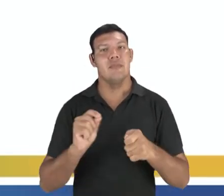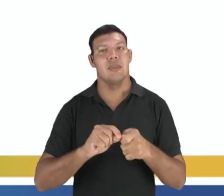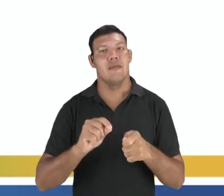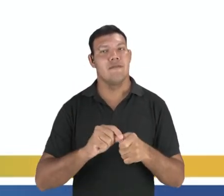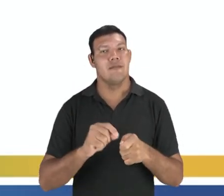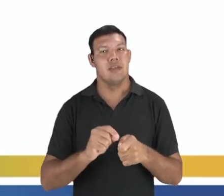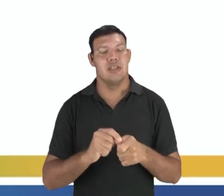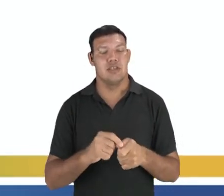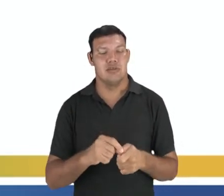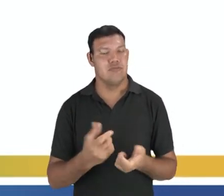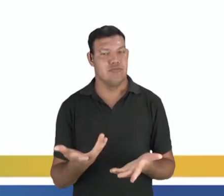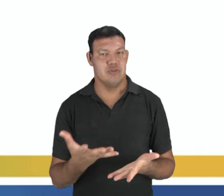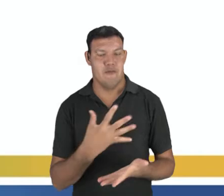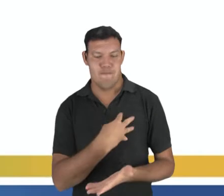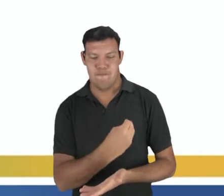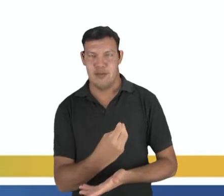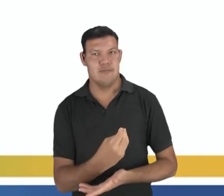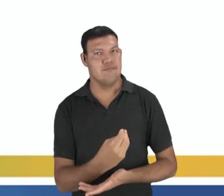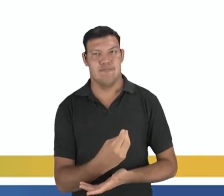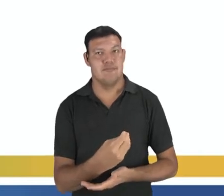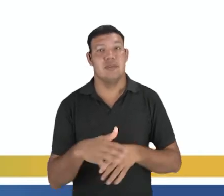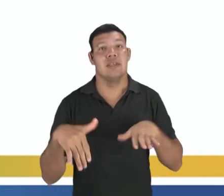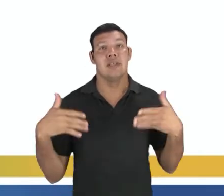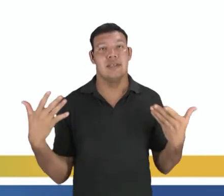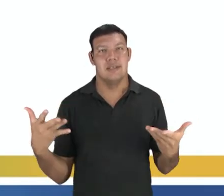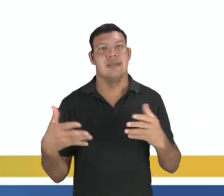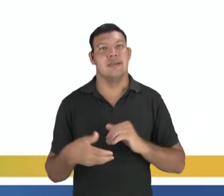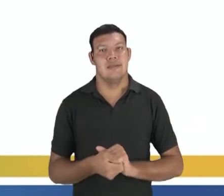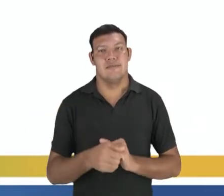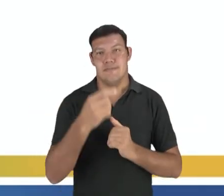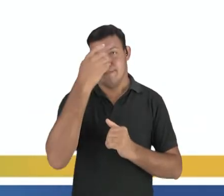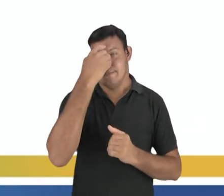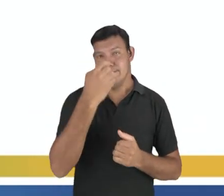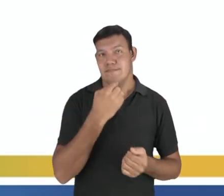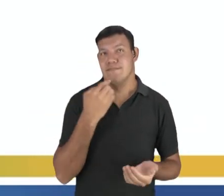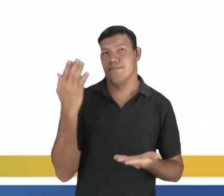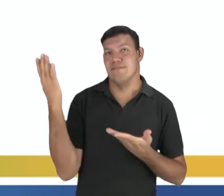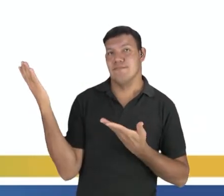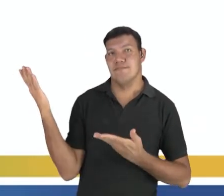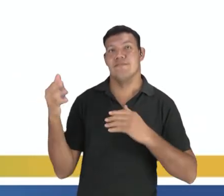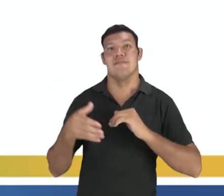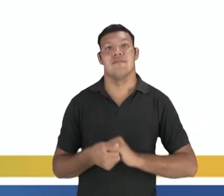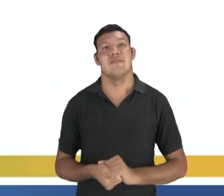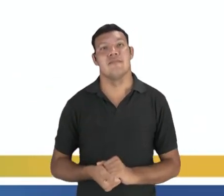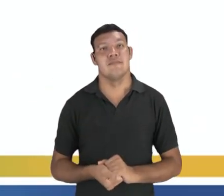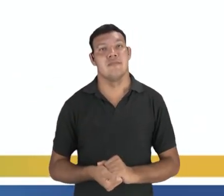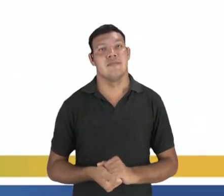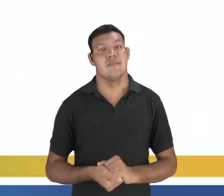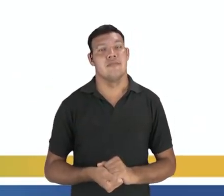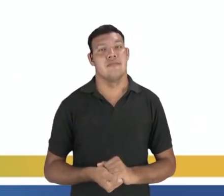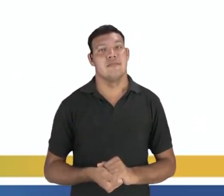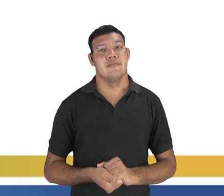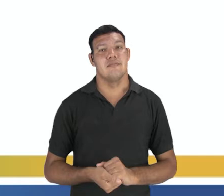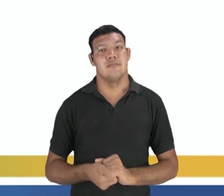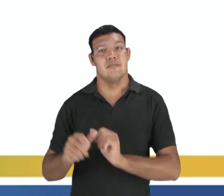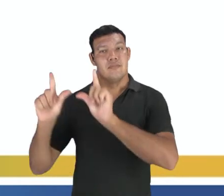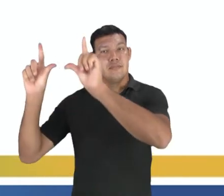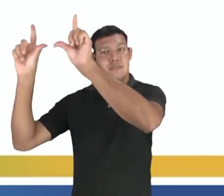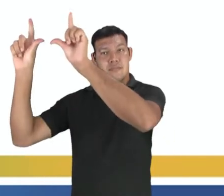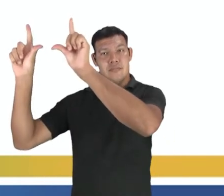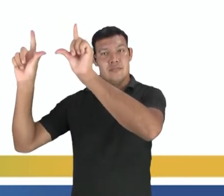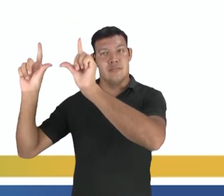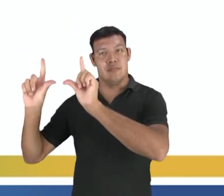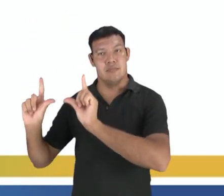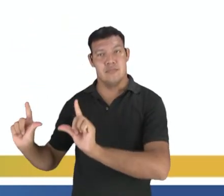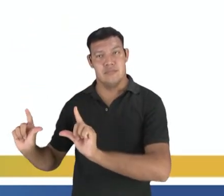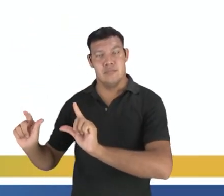de filhos, tá? E aí tem até uma imagem de como que é antes e como que é depois, antes do corte e depois